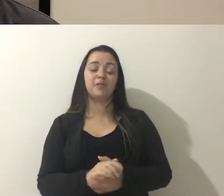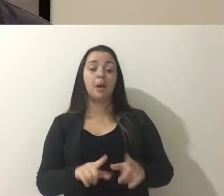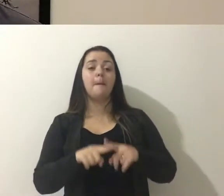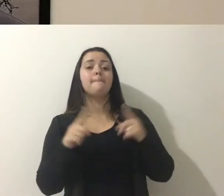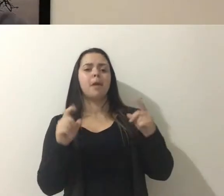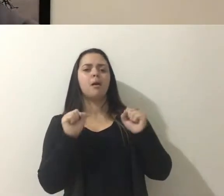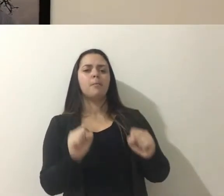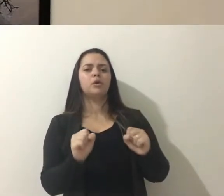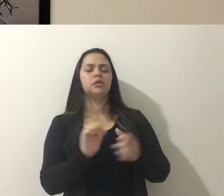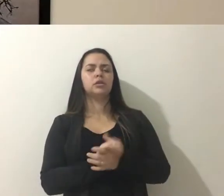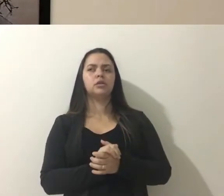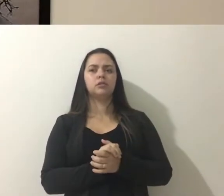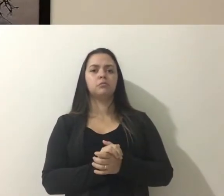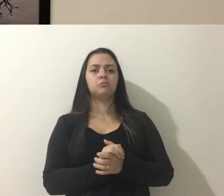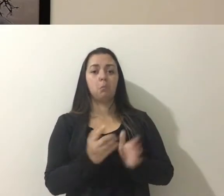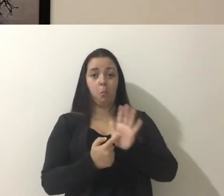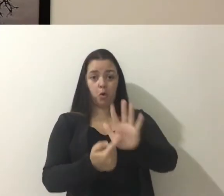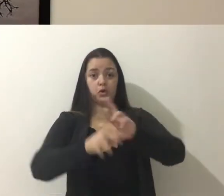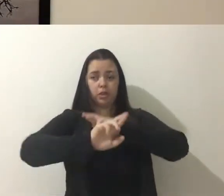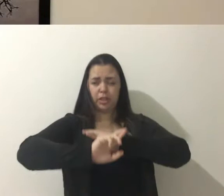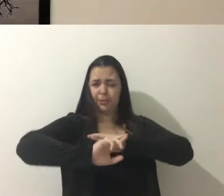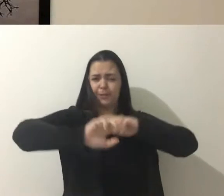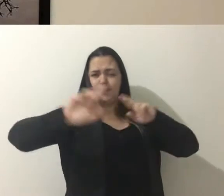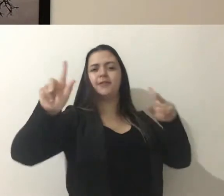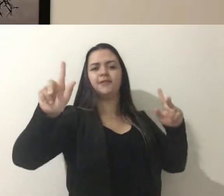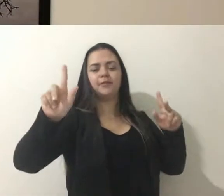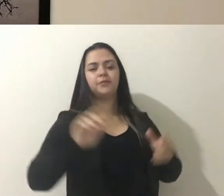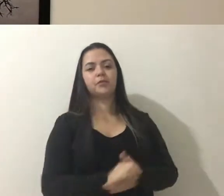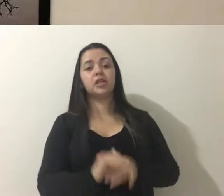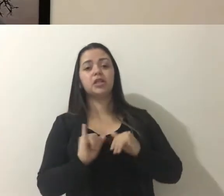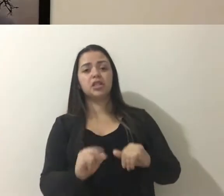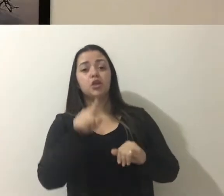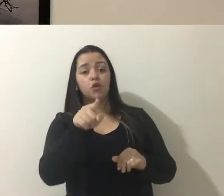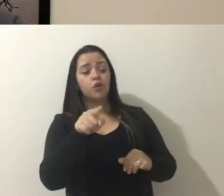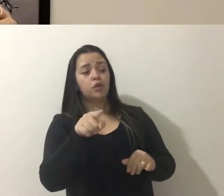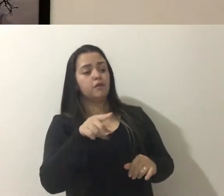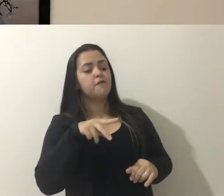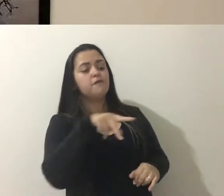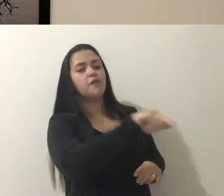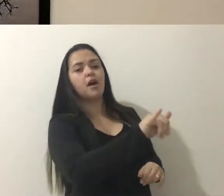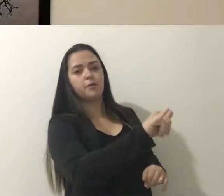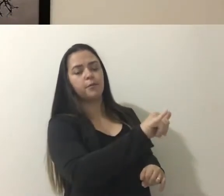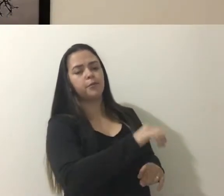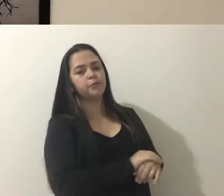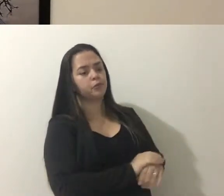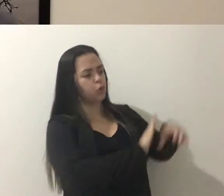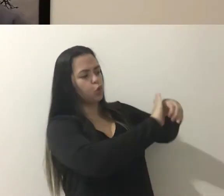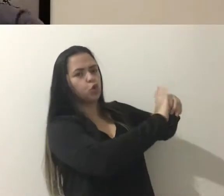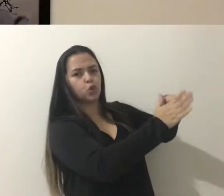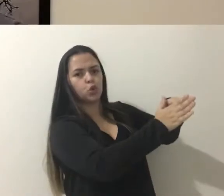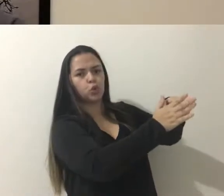uma enorme diferença. Se você for ao túmulo dessas pessoas que são hoje